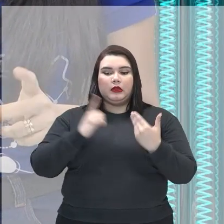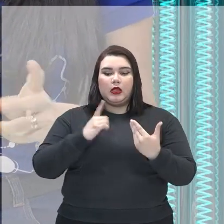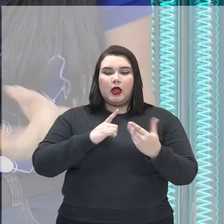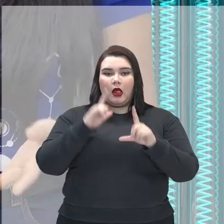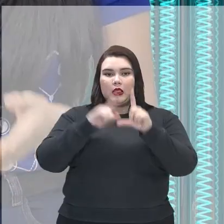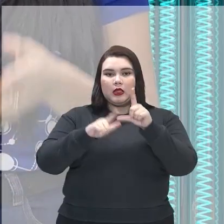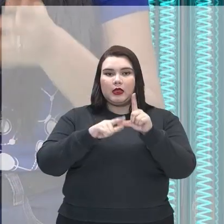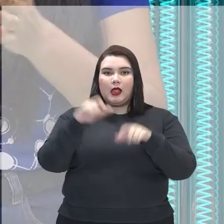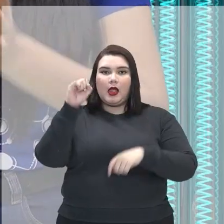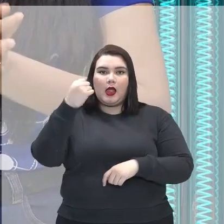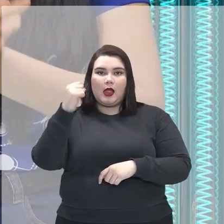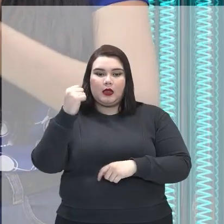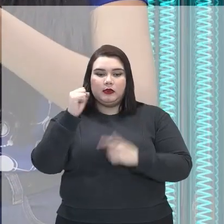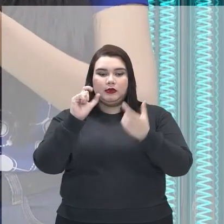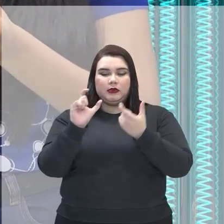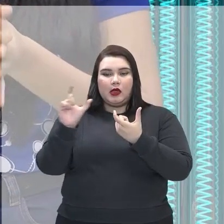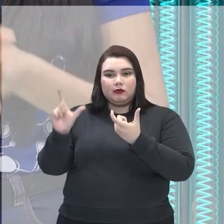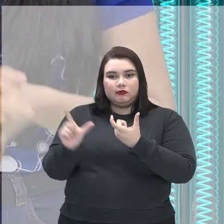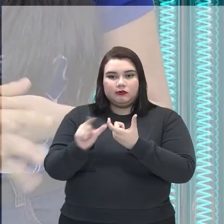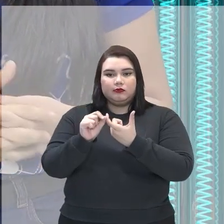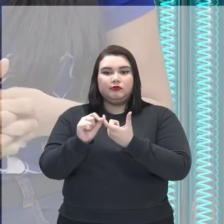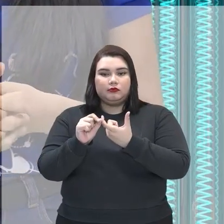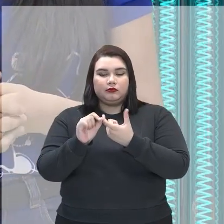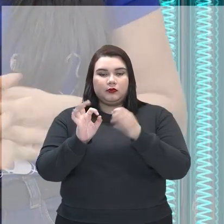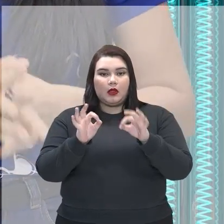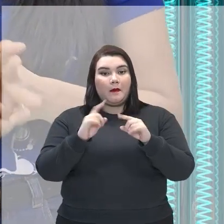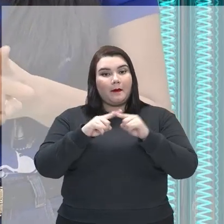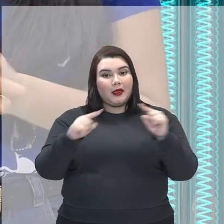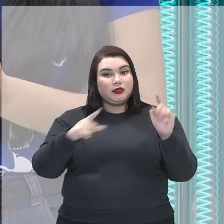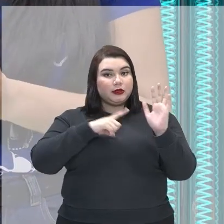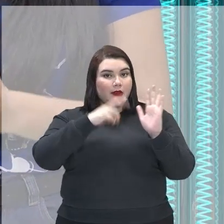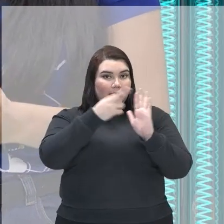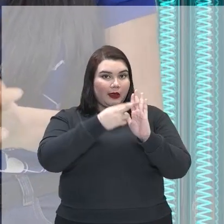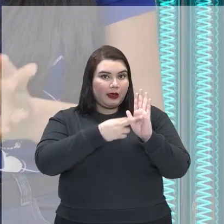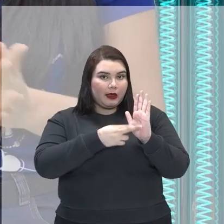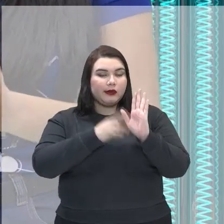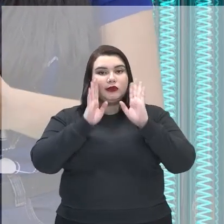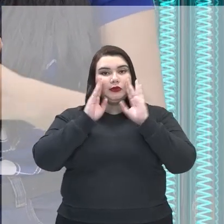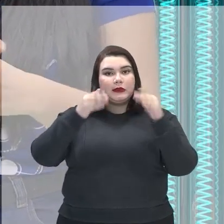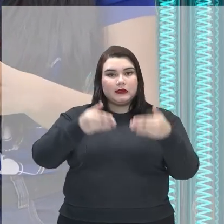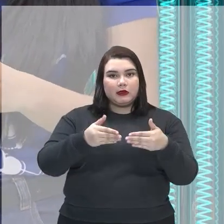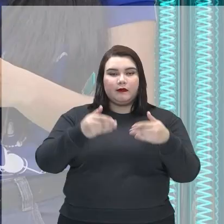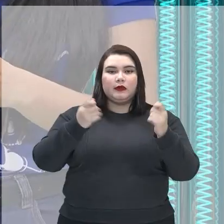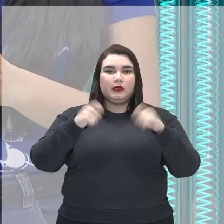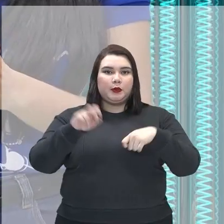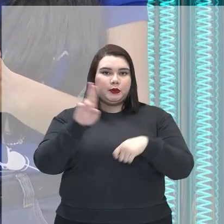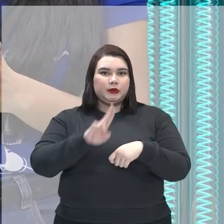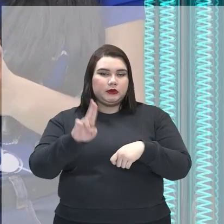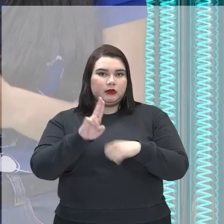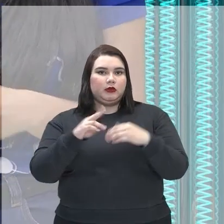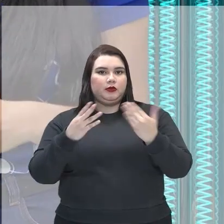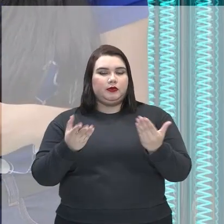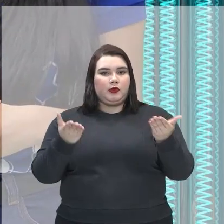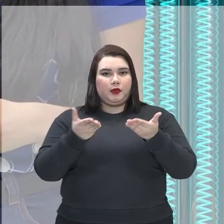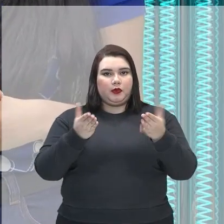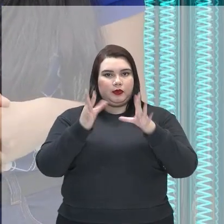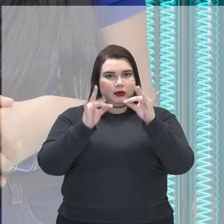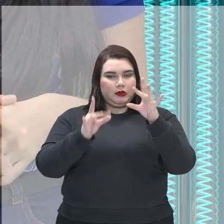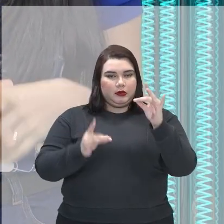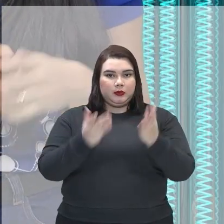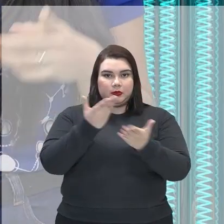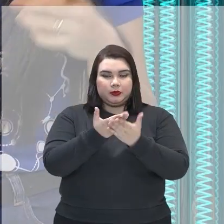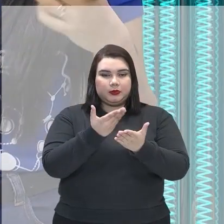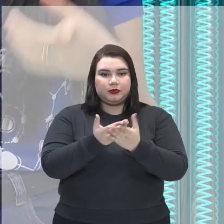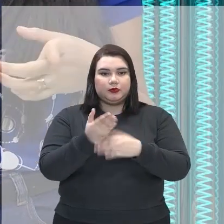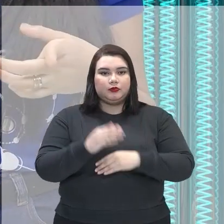no final, porém, existem algumas regras para serem seguidas e é isso que nós vamos observar agora. Então,